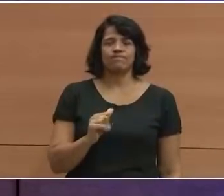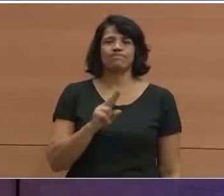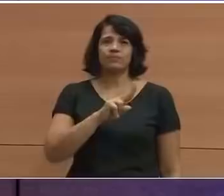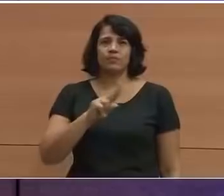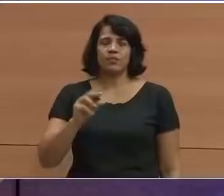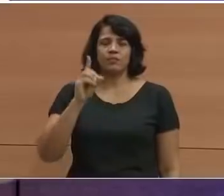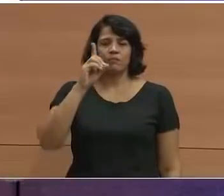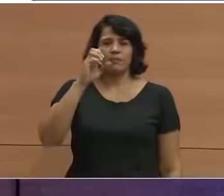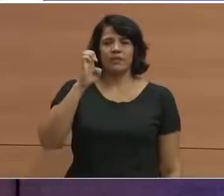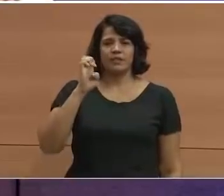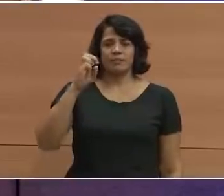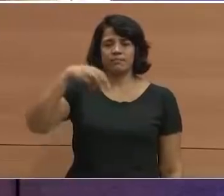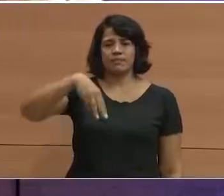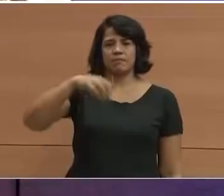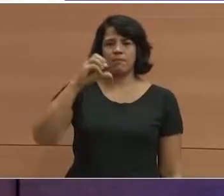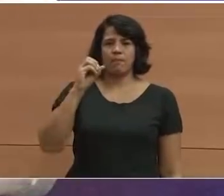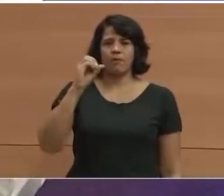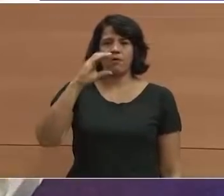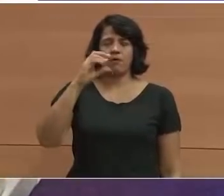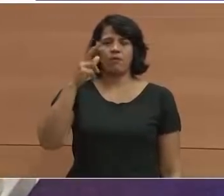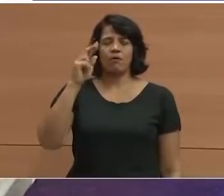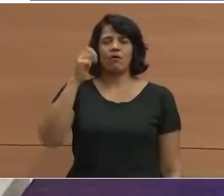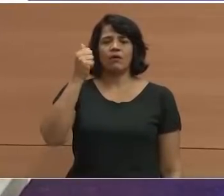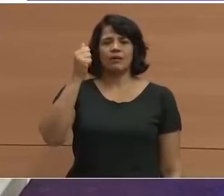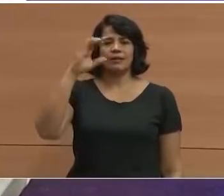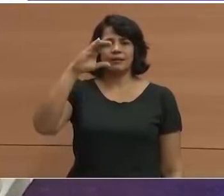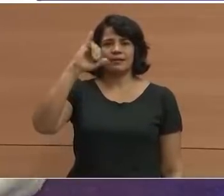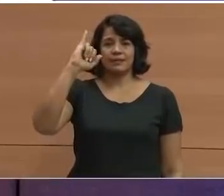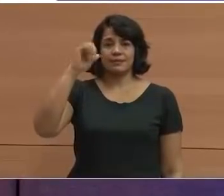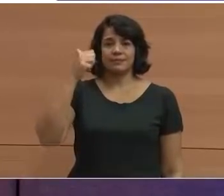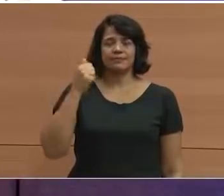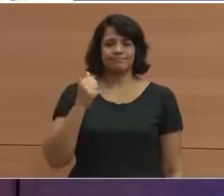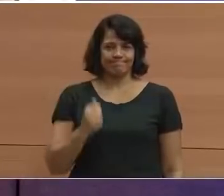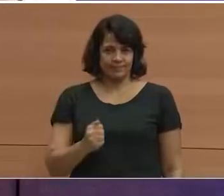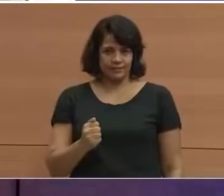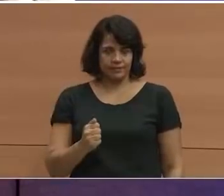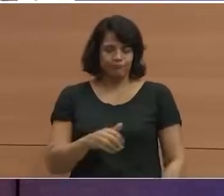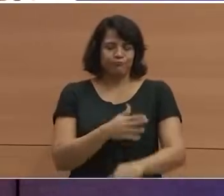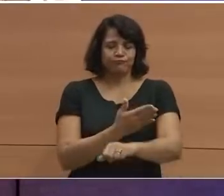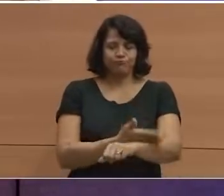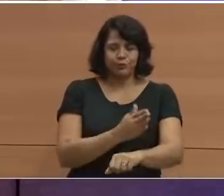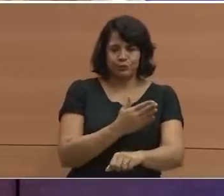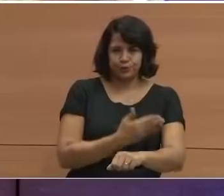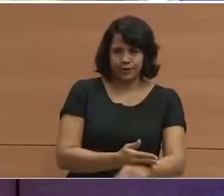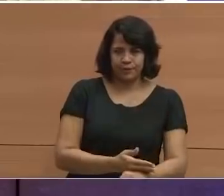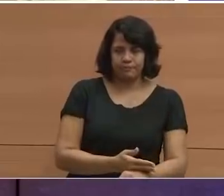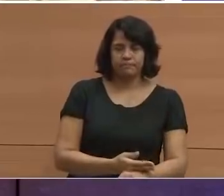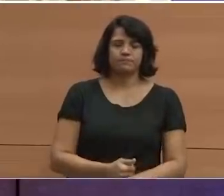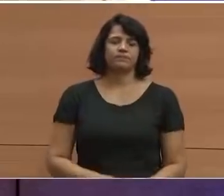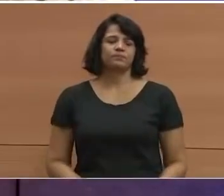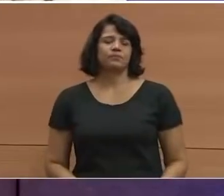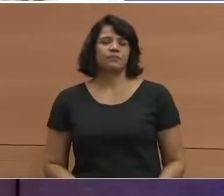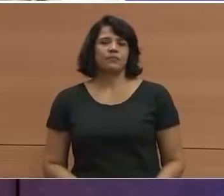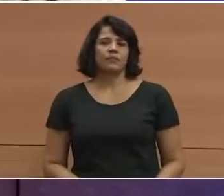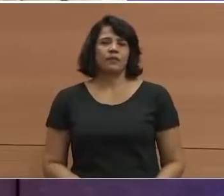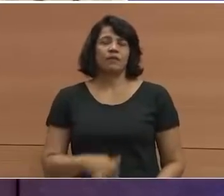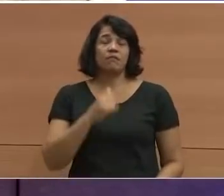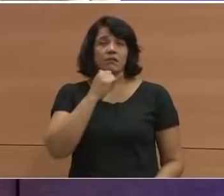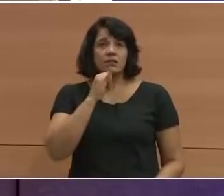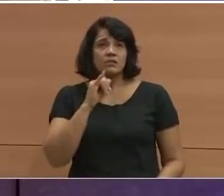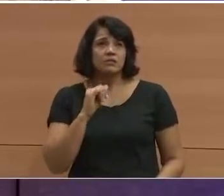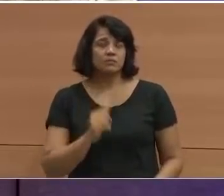gregos. E como eles praticavam a democracia, cada cidade dos gregos era uma